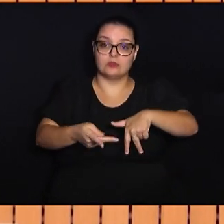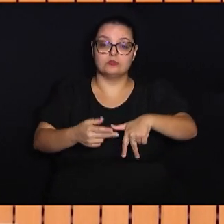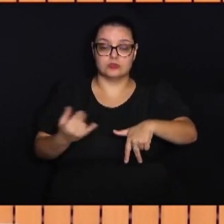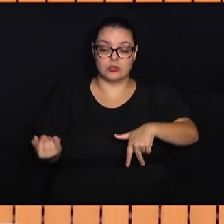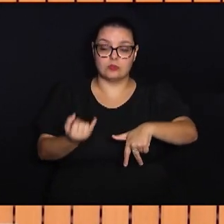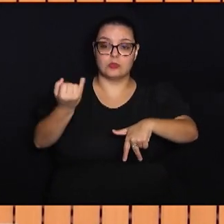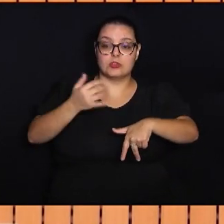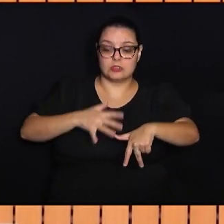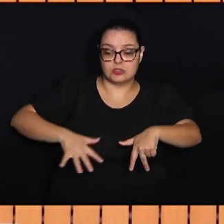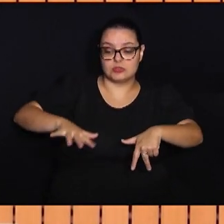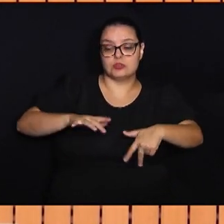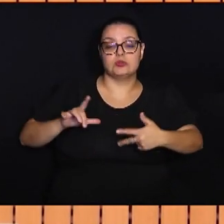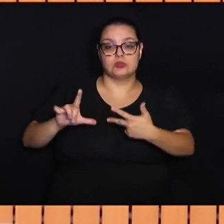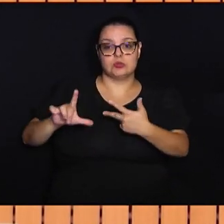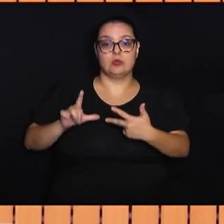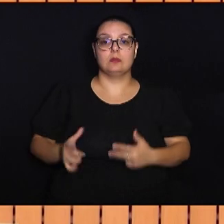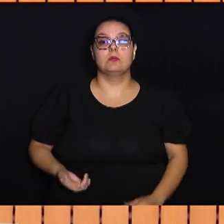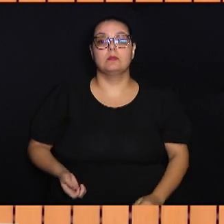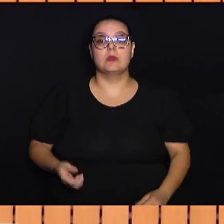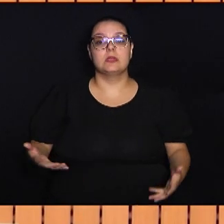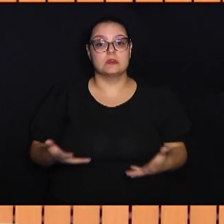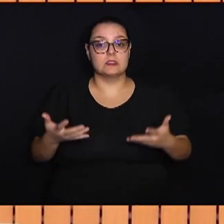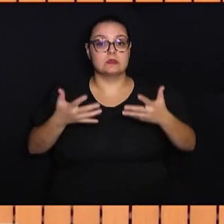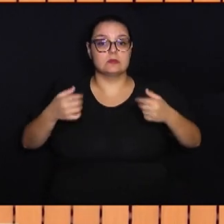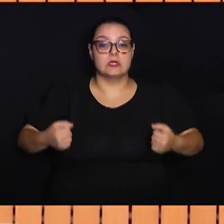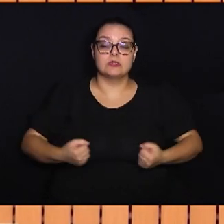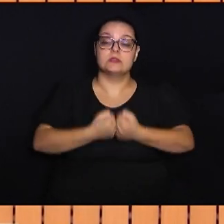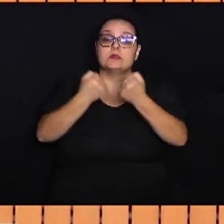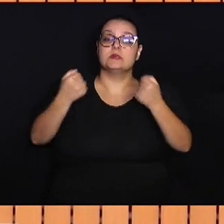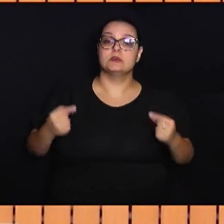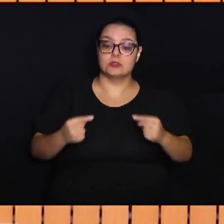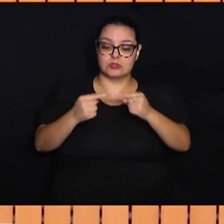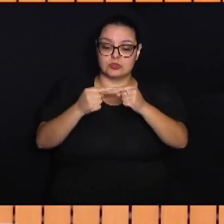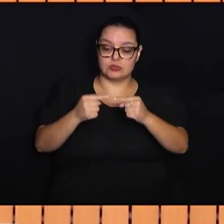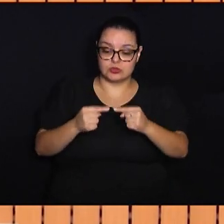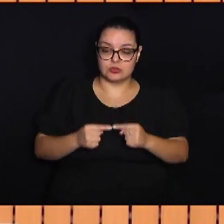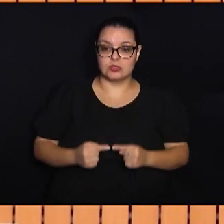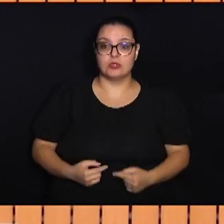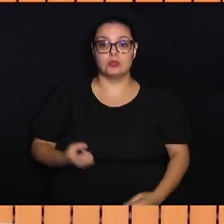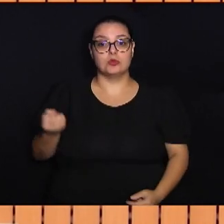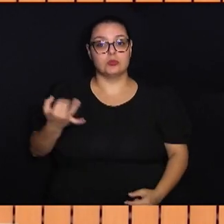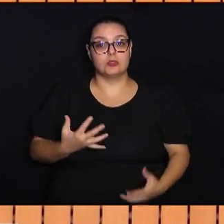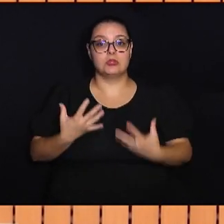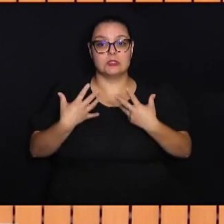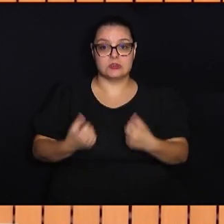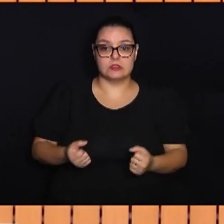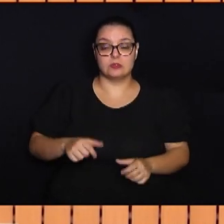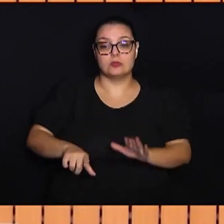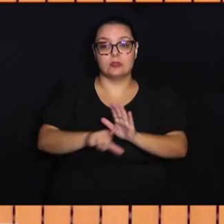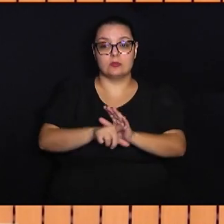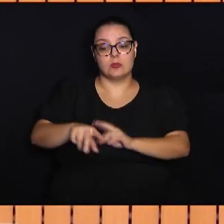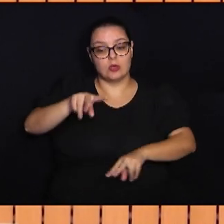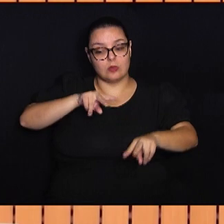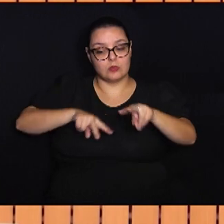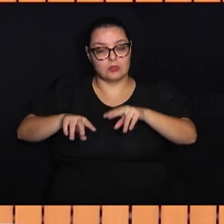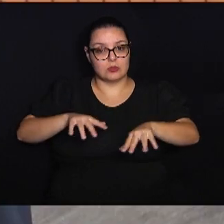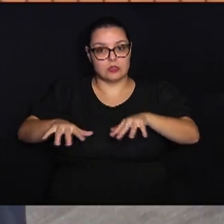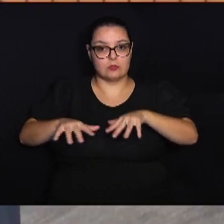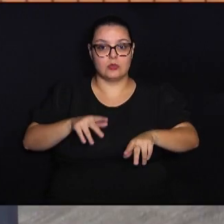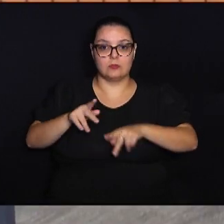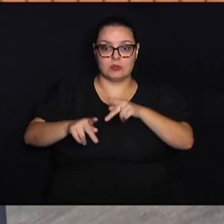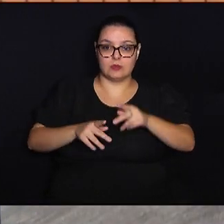evento cultural, porque inclusive fomenta, porque vem pessoas de outras cidades aqui participar, e nós temos através da Câmara